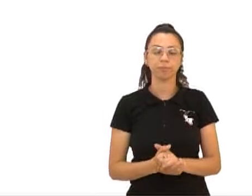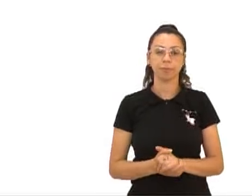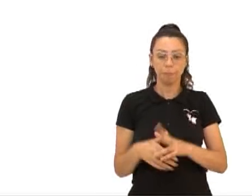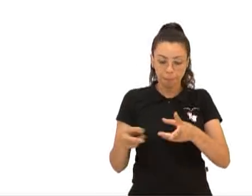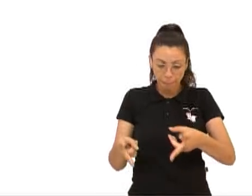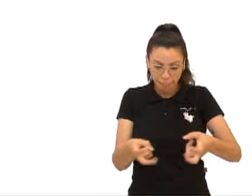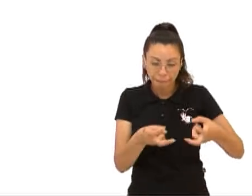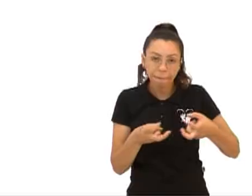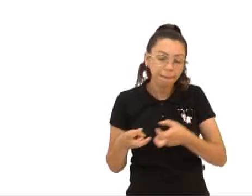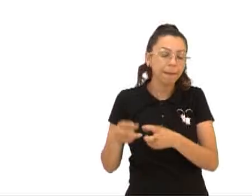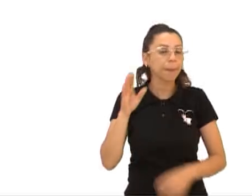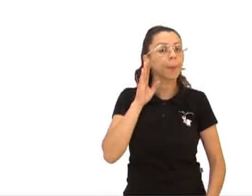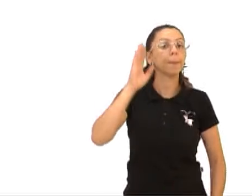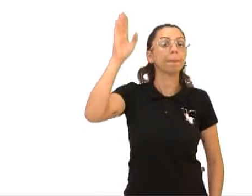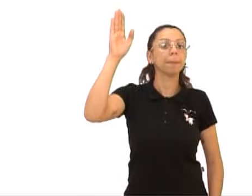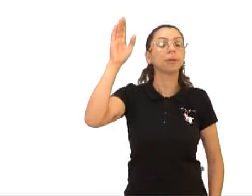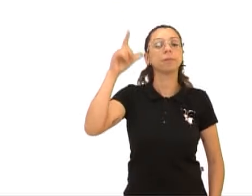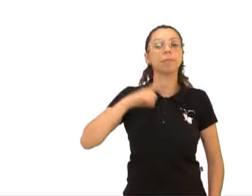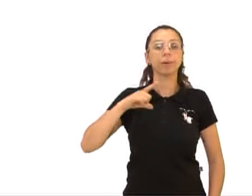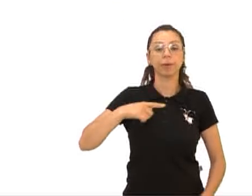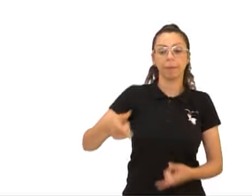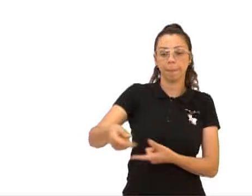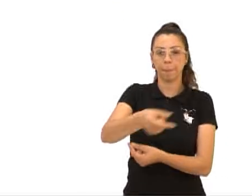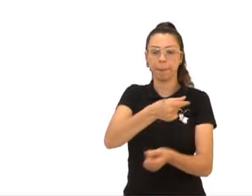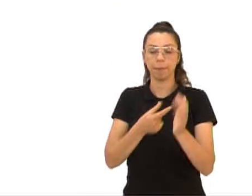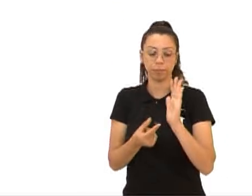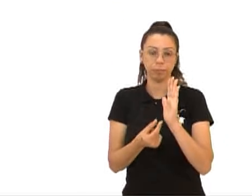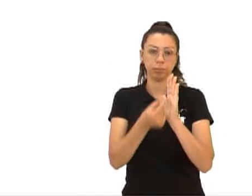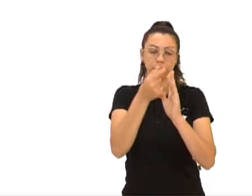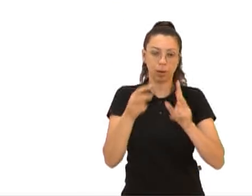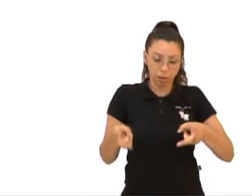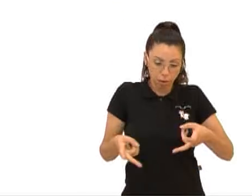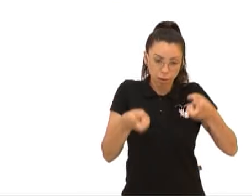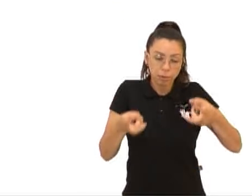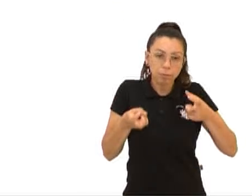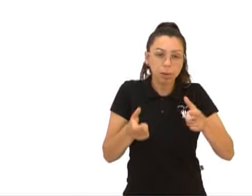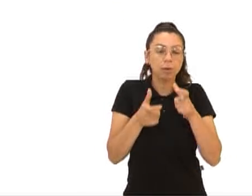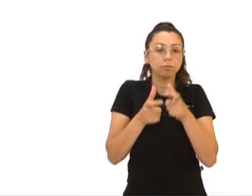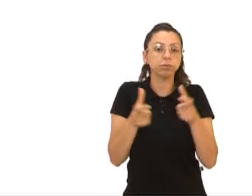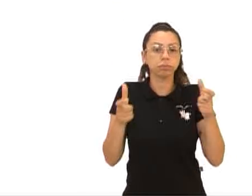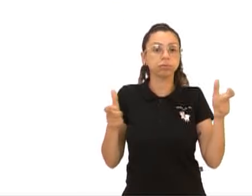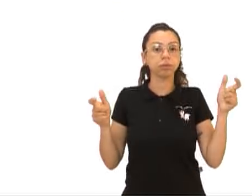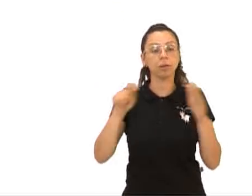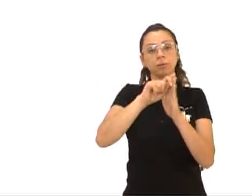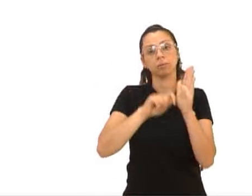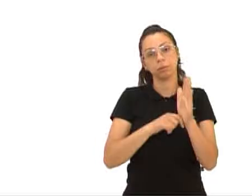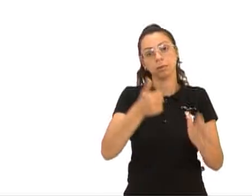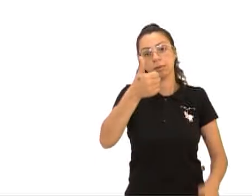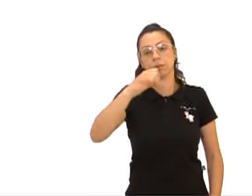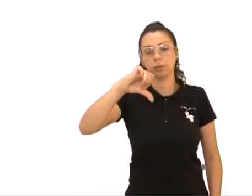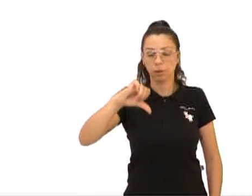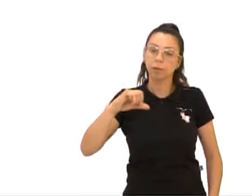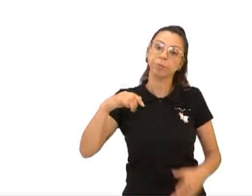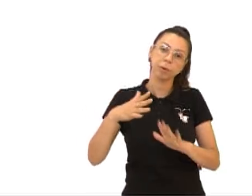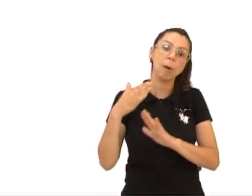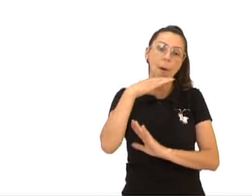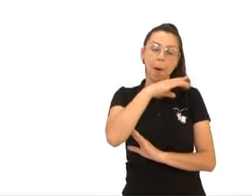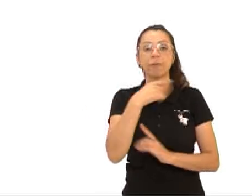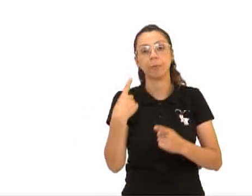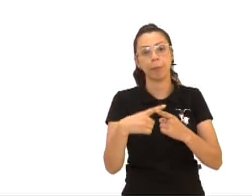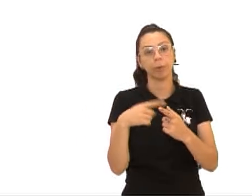O extrativismo, como eu falei, já é a principal fonte de renda da África. A exploração foi intensificada no século XIX, lógico, as revoluções industriais,